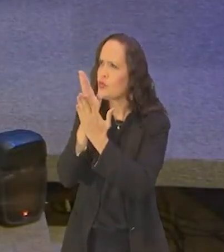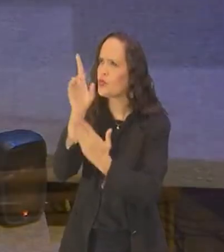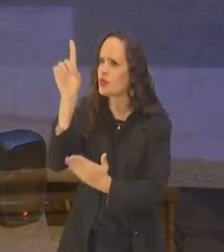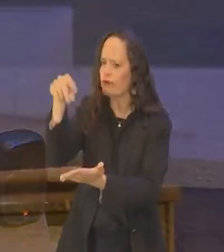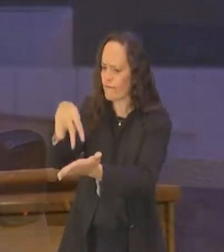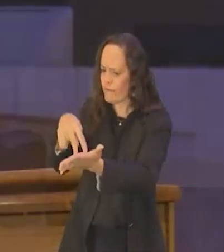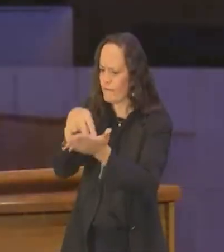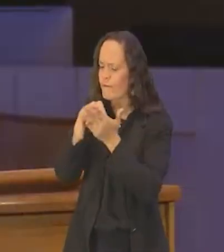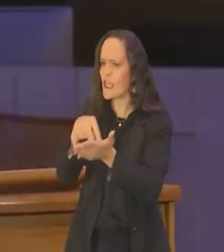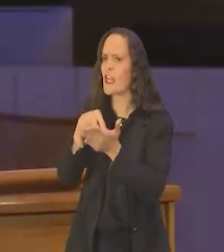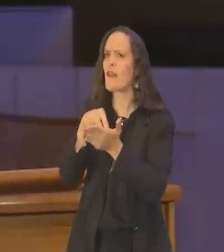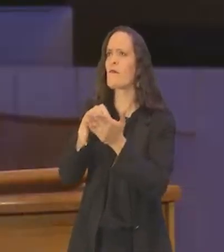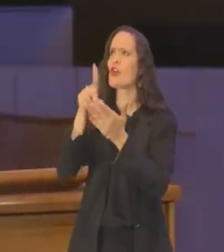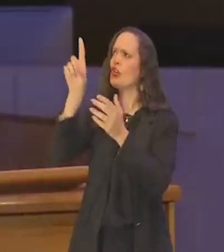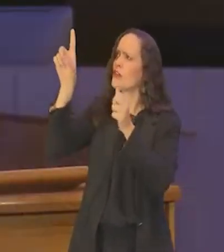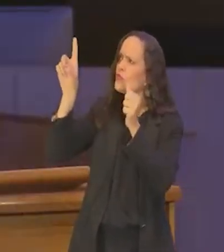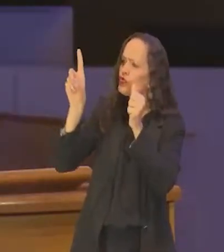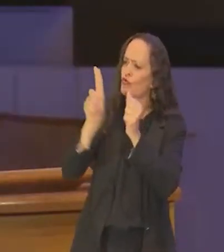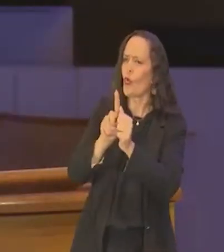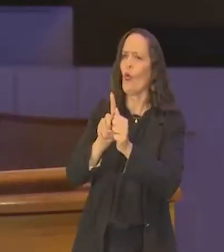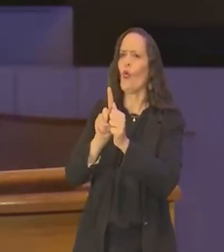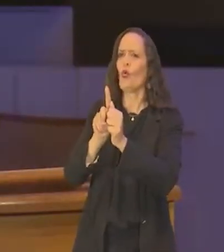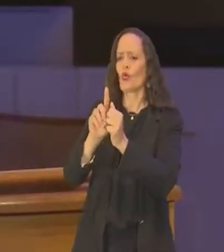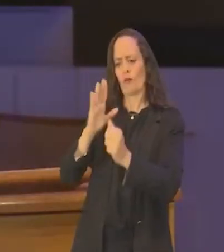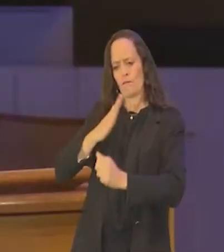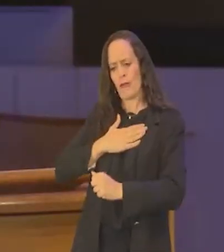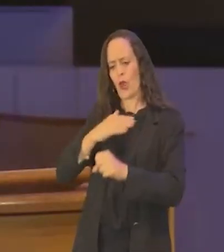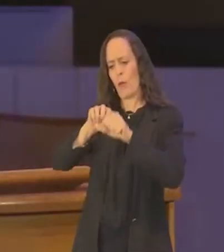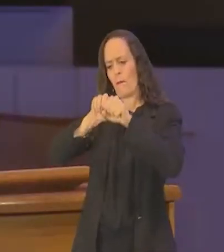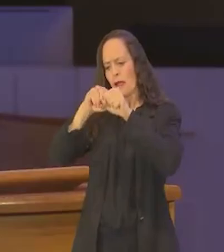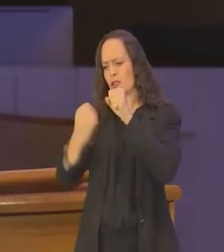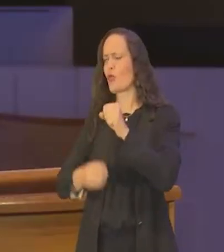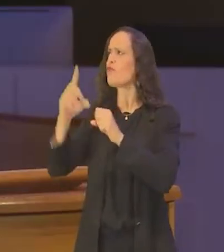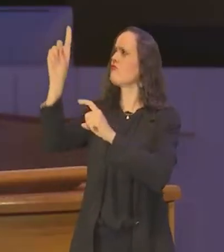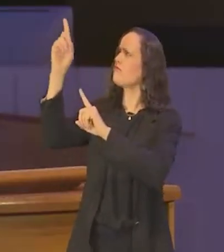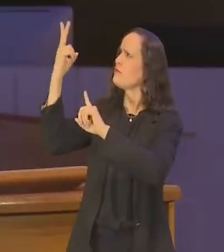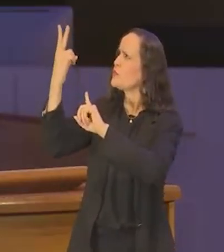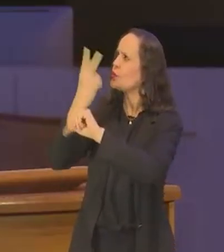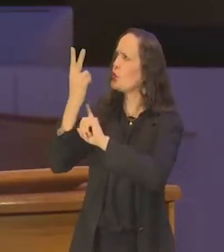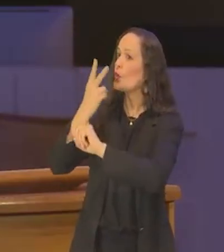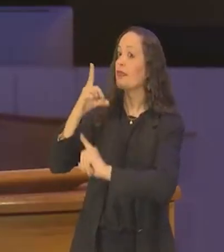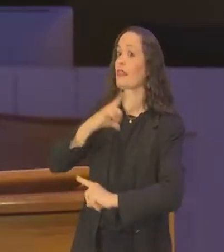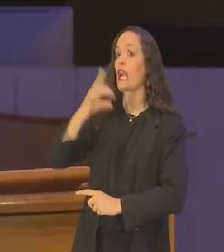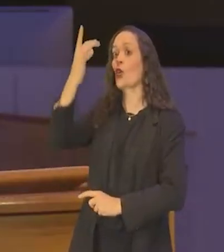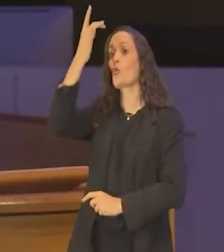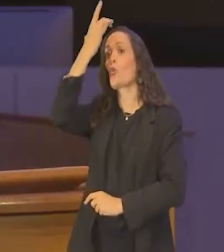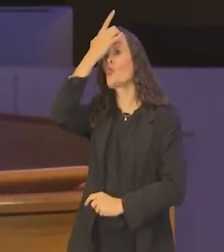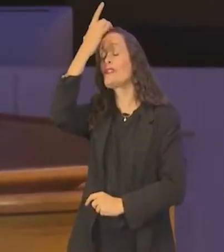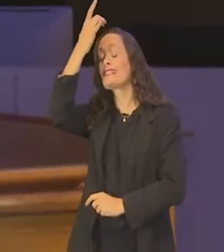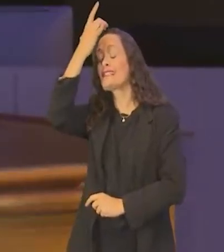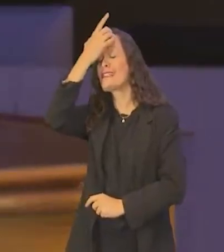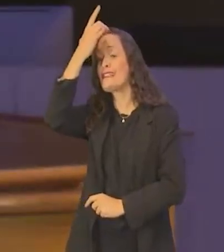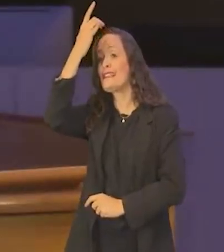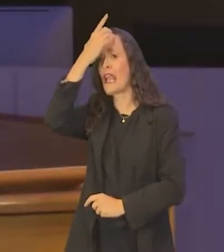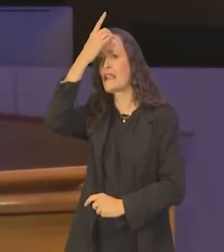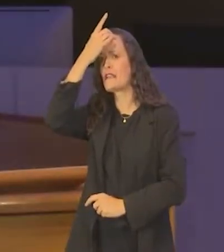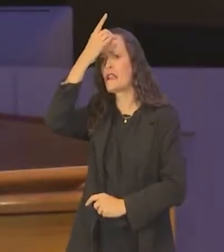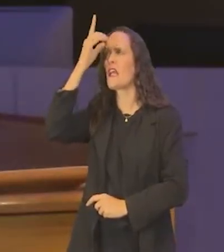na presença de Jesus com o nosso pastor, se tivermos consciência que este momento ele